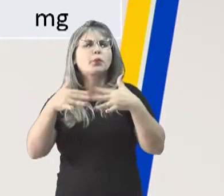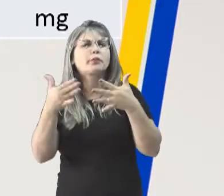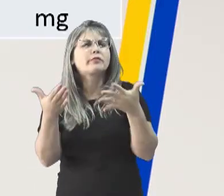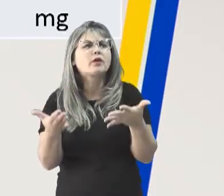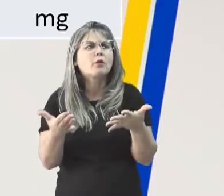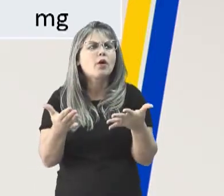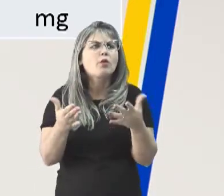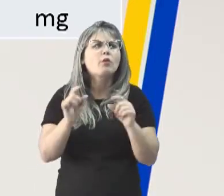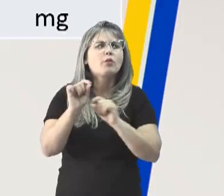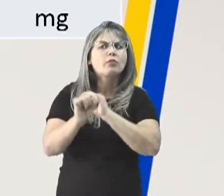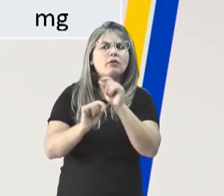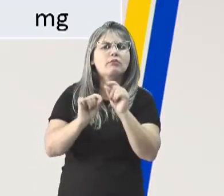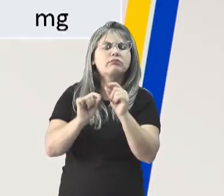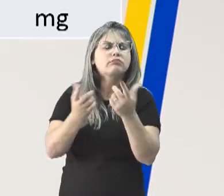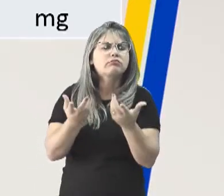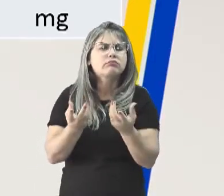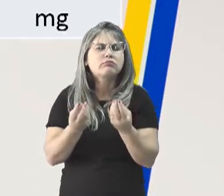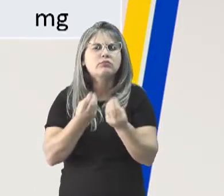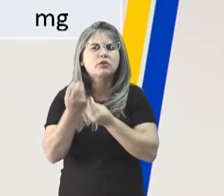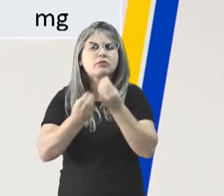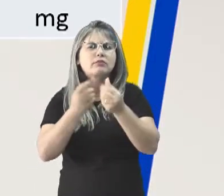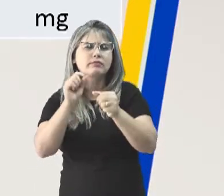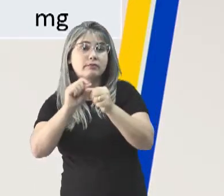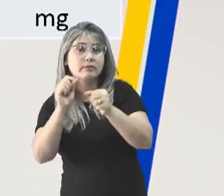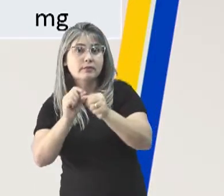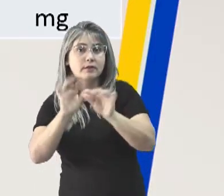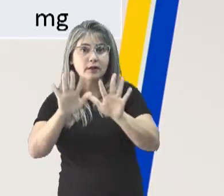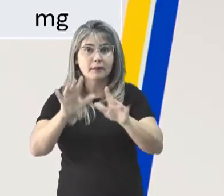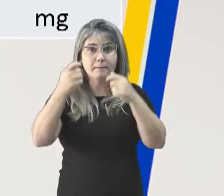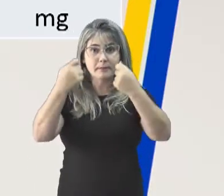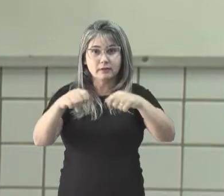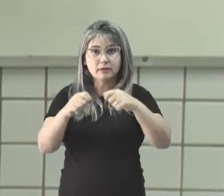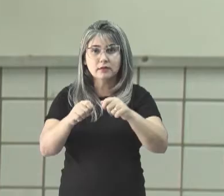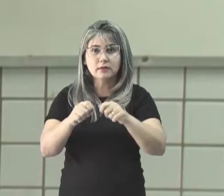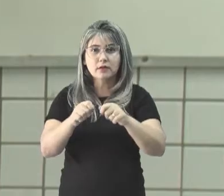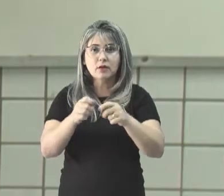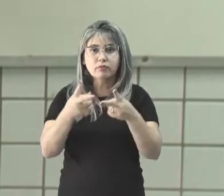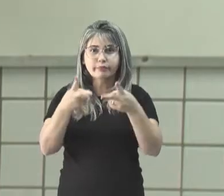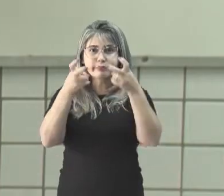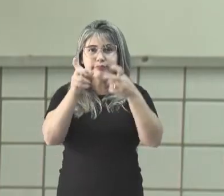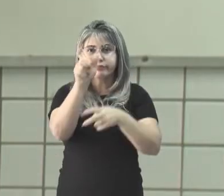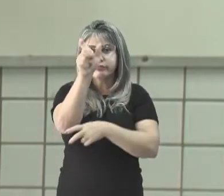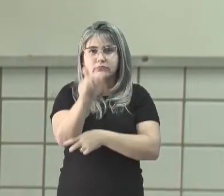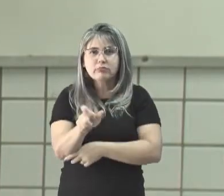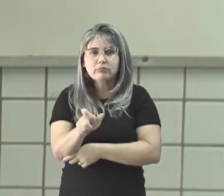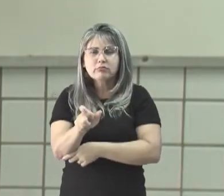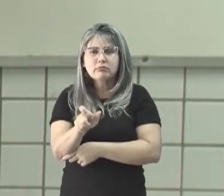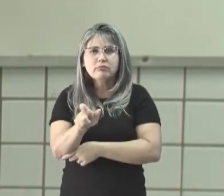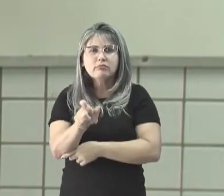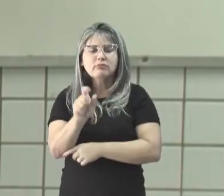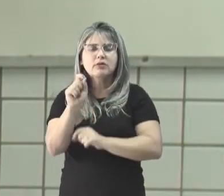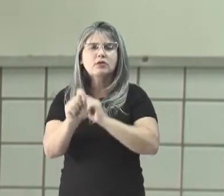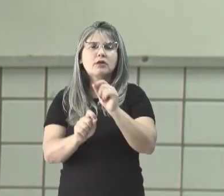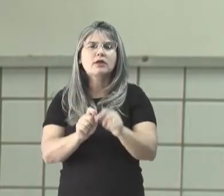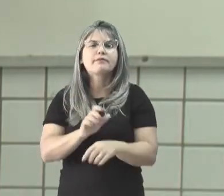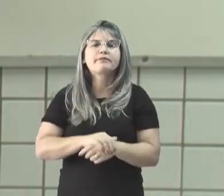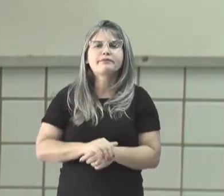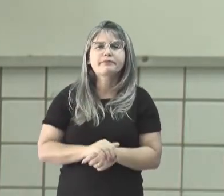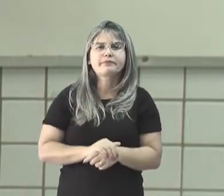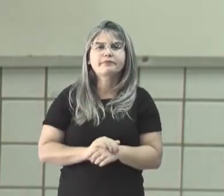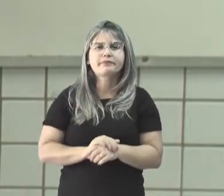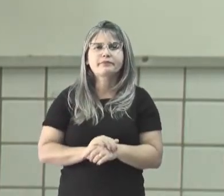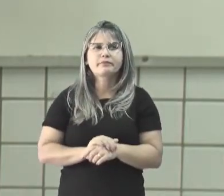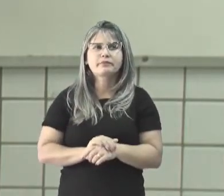grande segredo aqui? É que você tem que olhar para o expoente da unidade fundamental. Como assim,